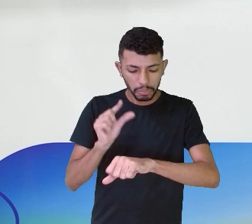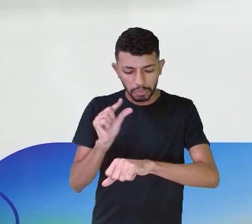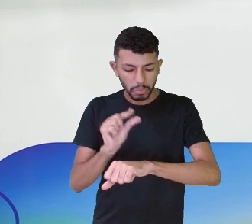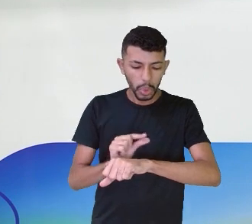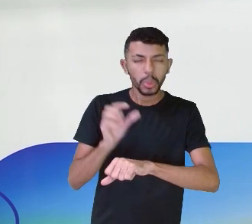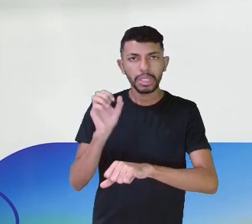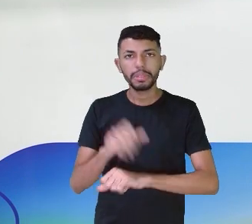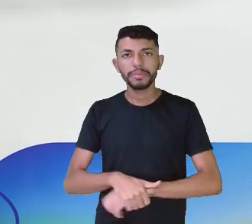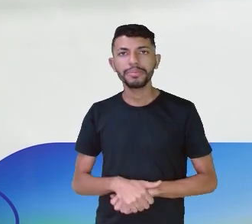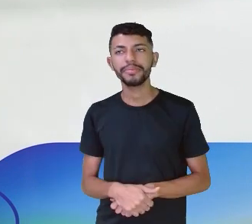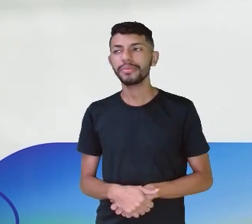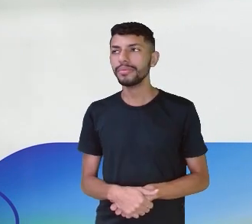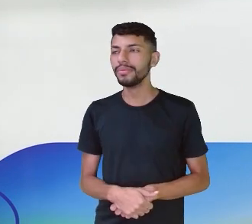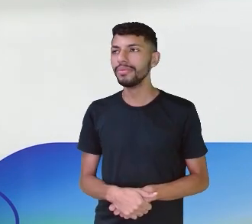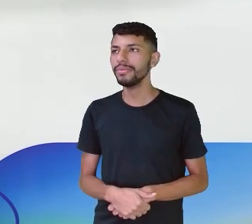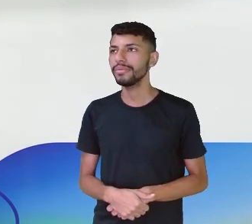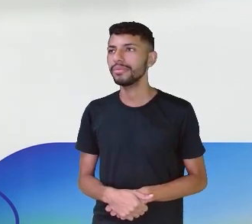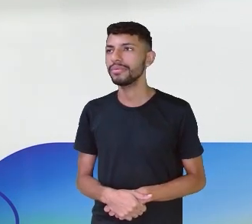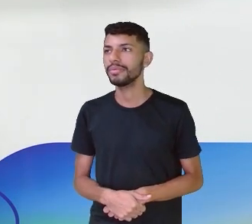lá.